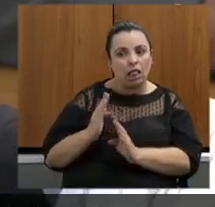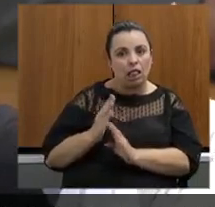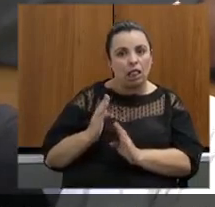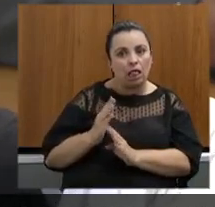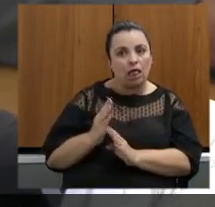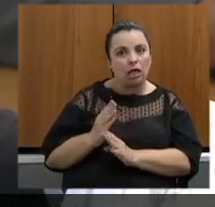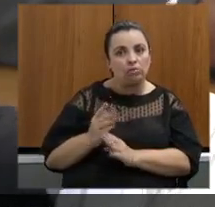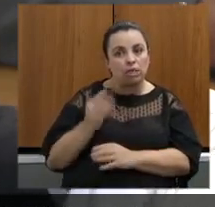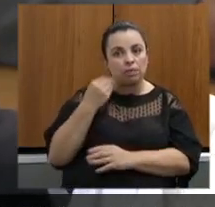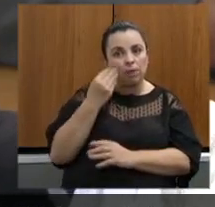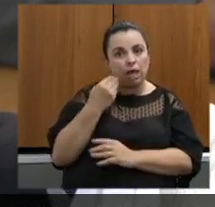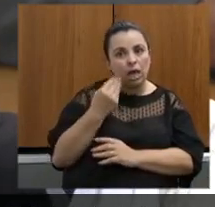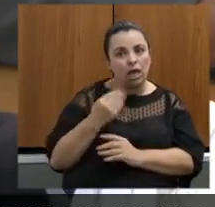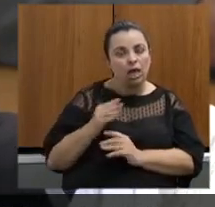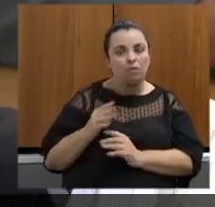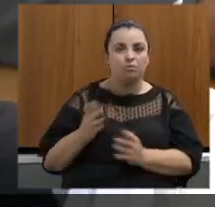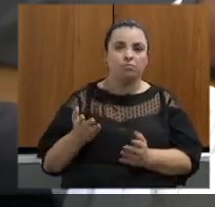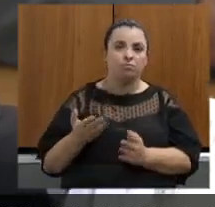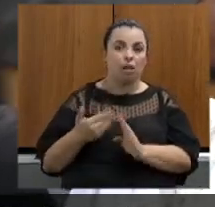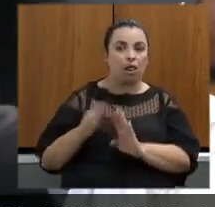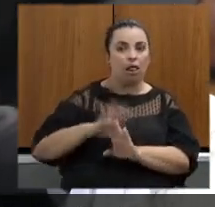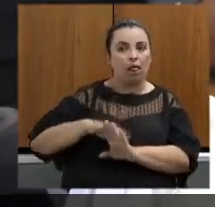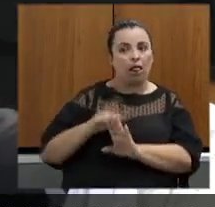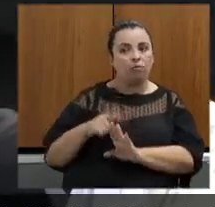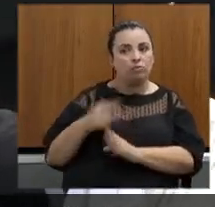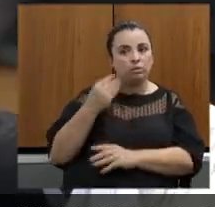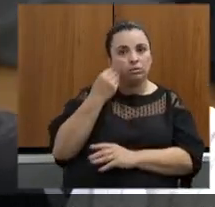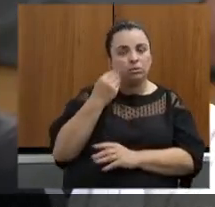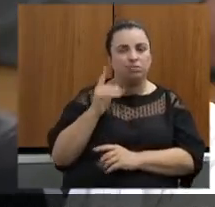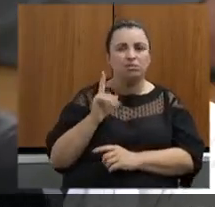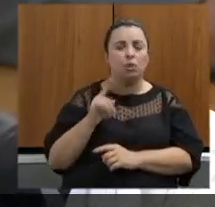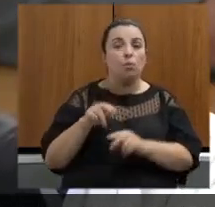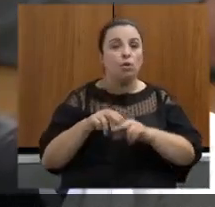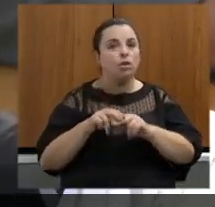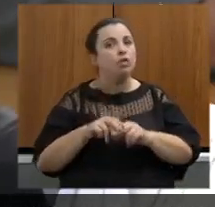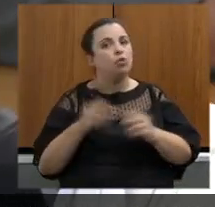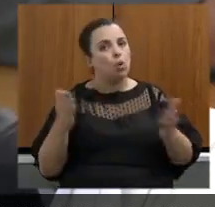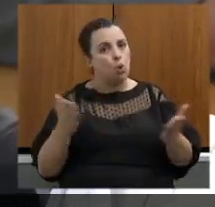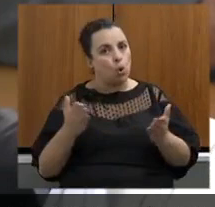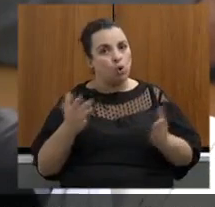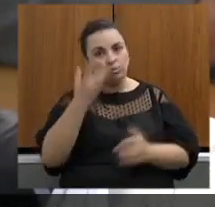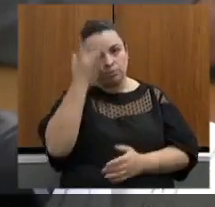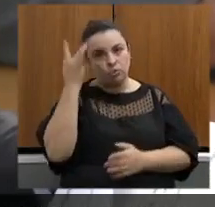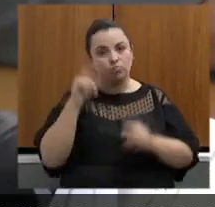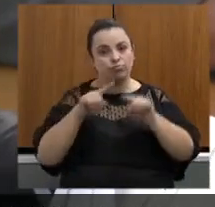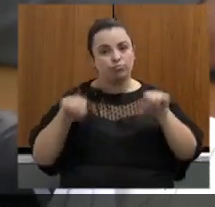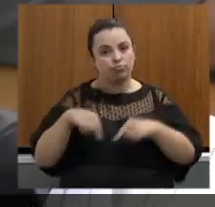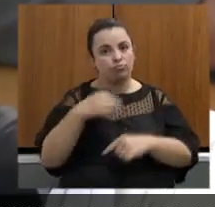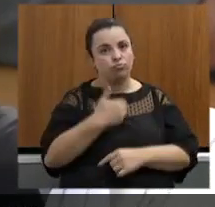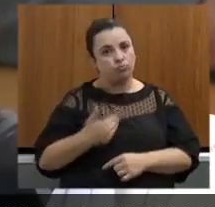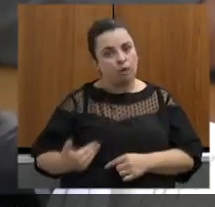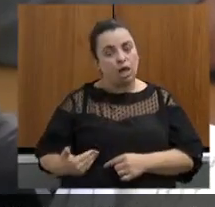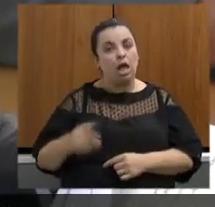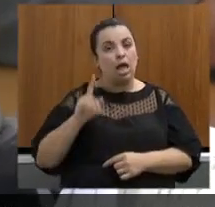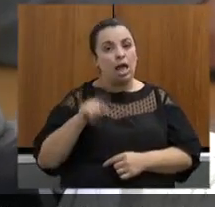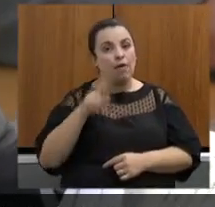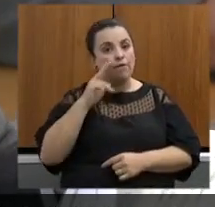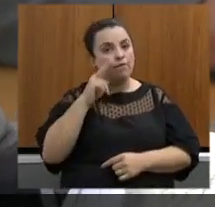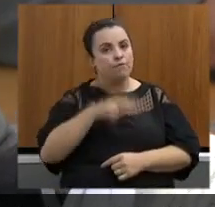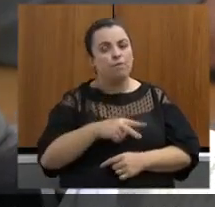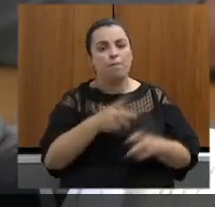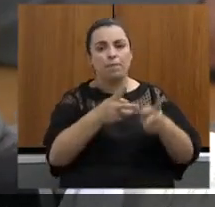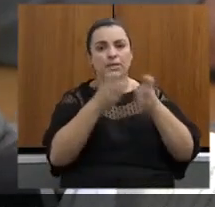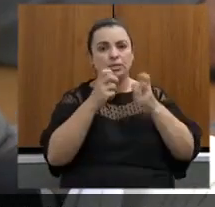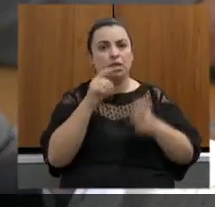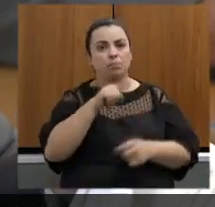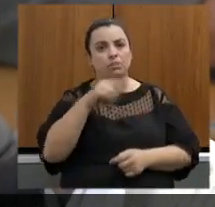impressão os servidores têm atualmente do governo Romeu Zema ou seja uma completo é falta